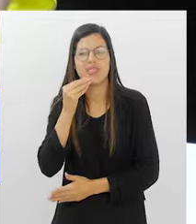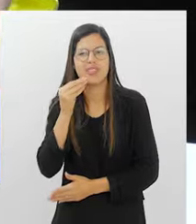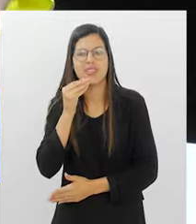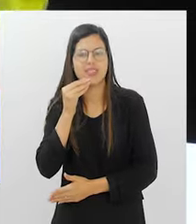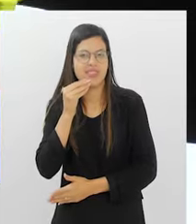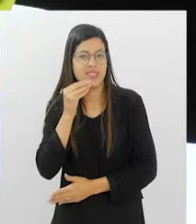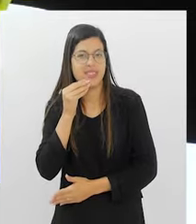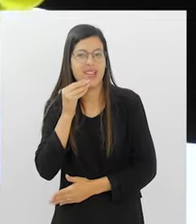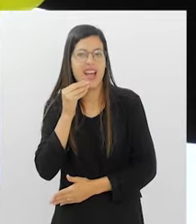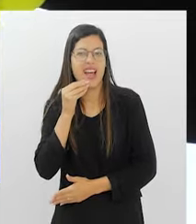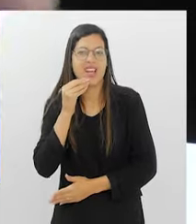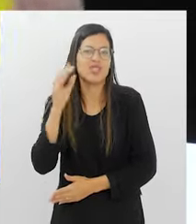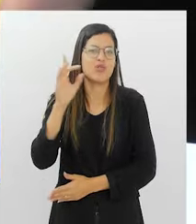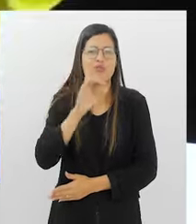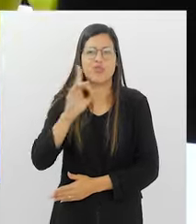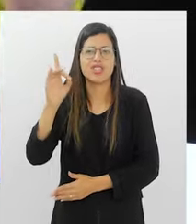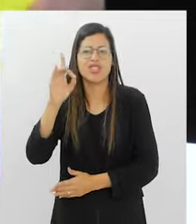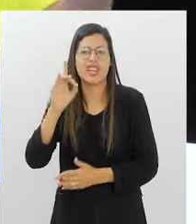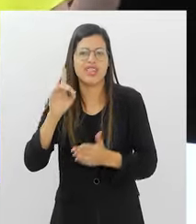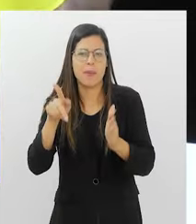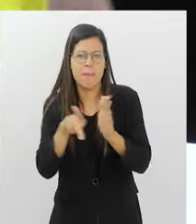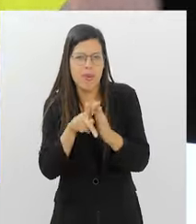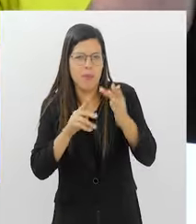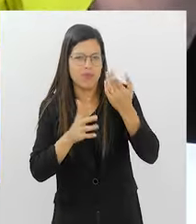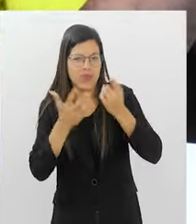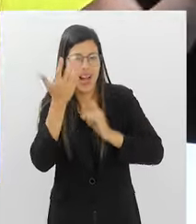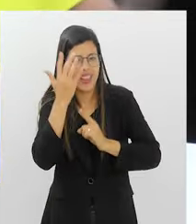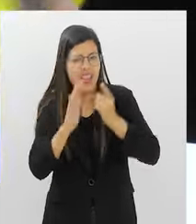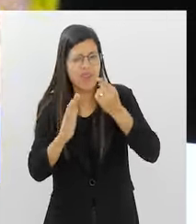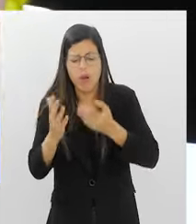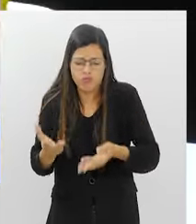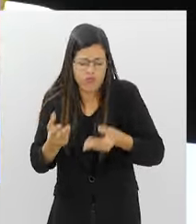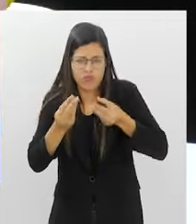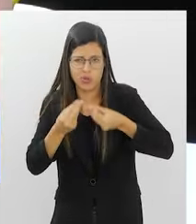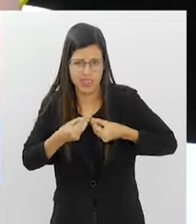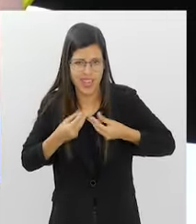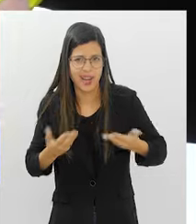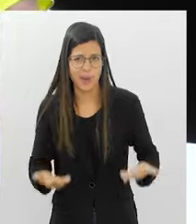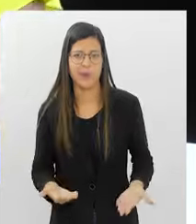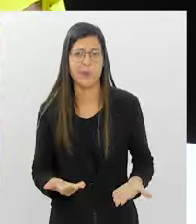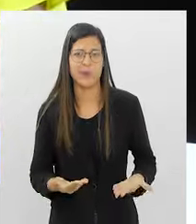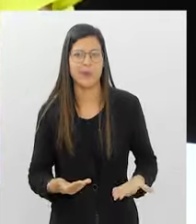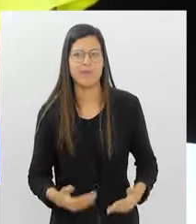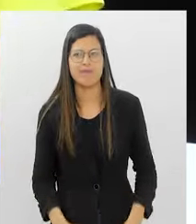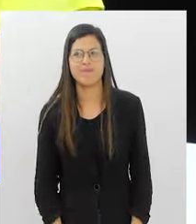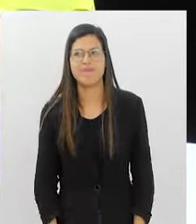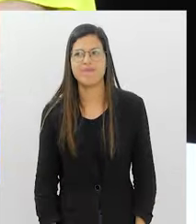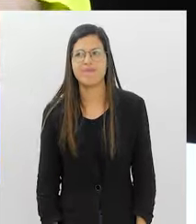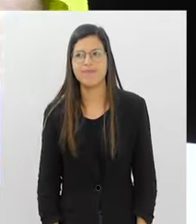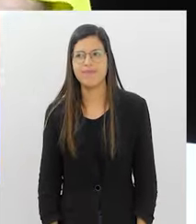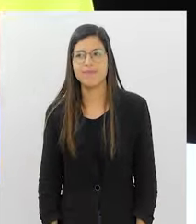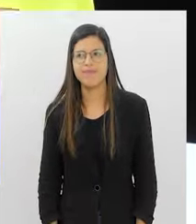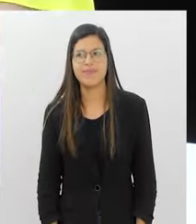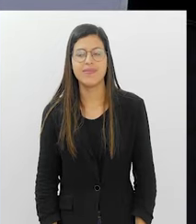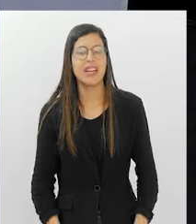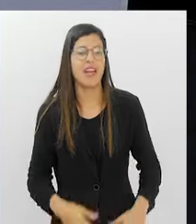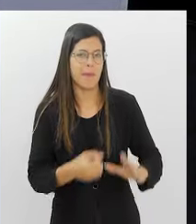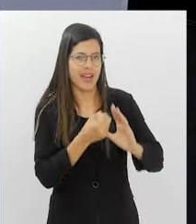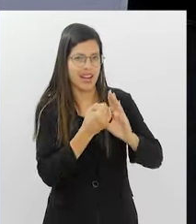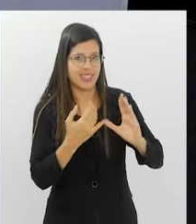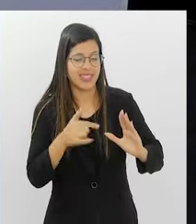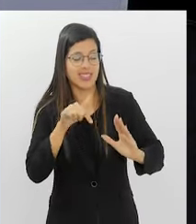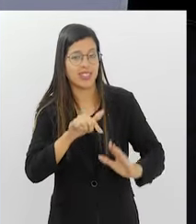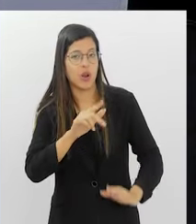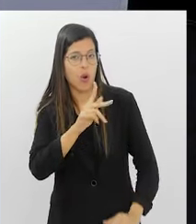na que o Astro que os astros do carnaval está nos dando né F é uma característica do Fernando